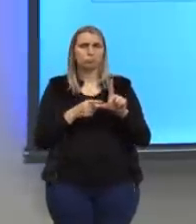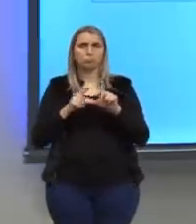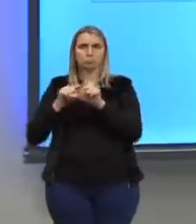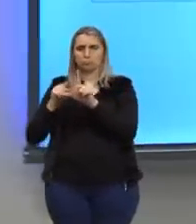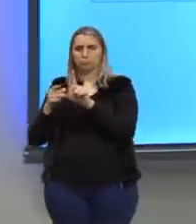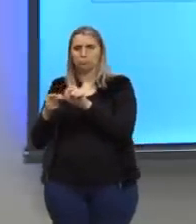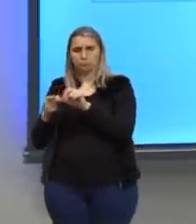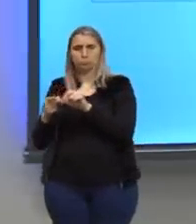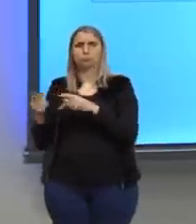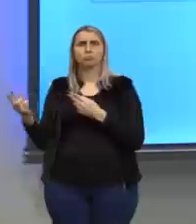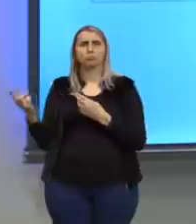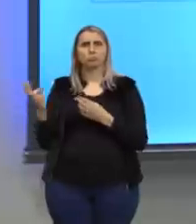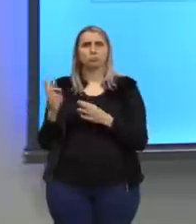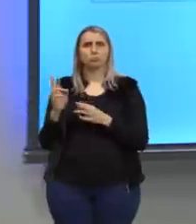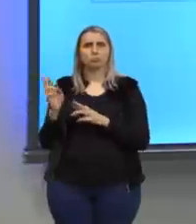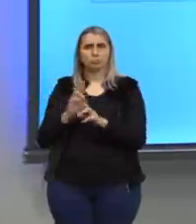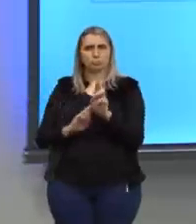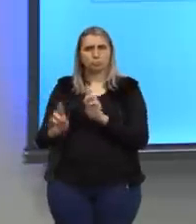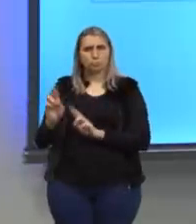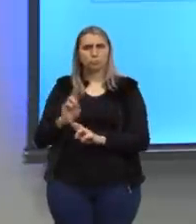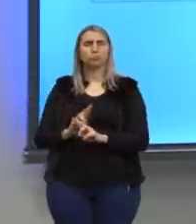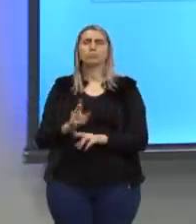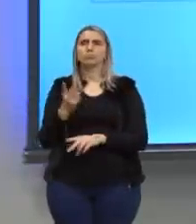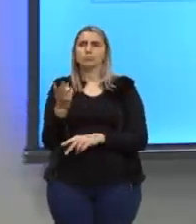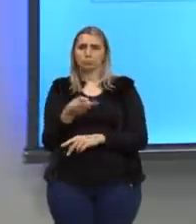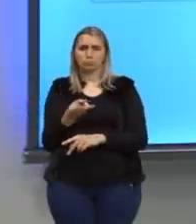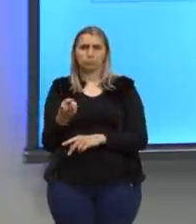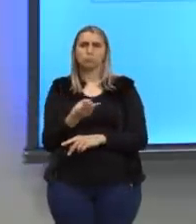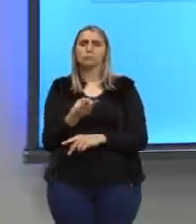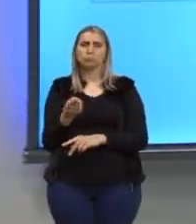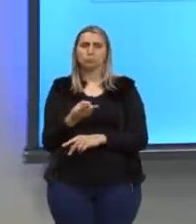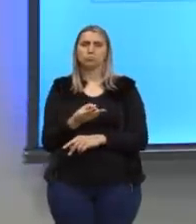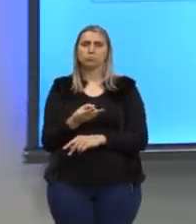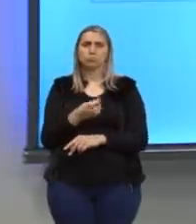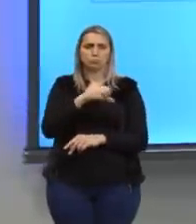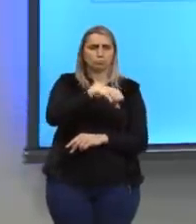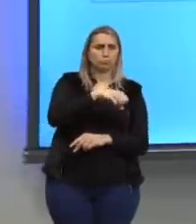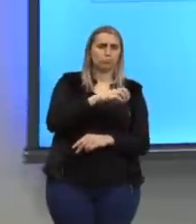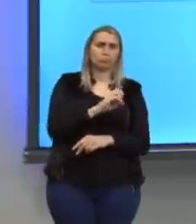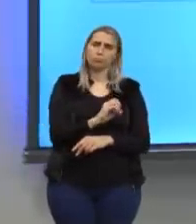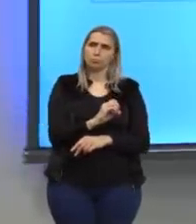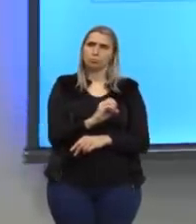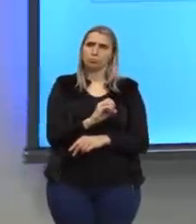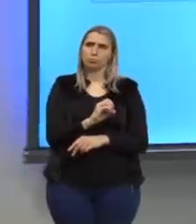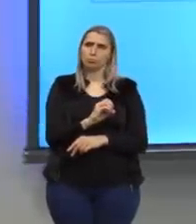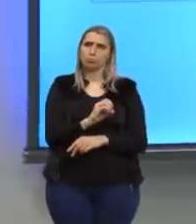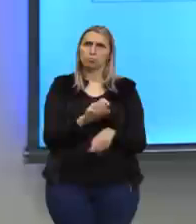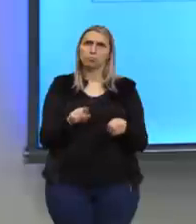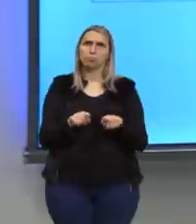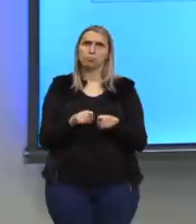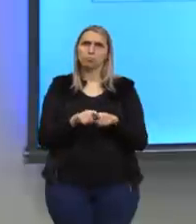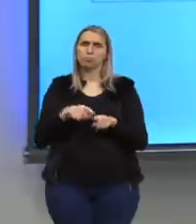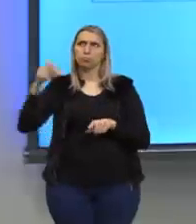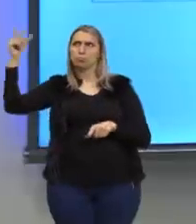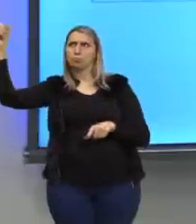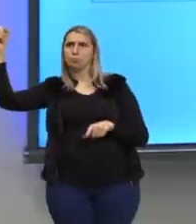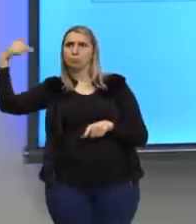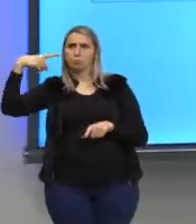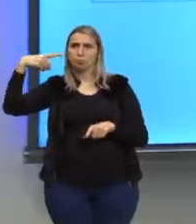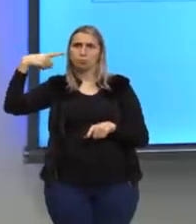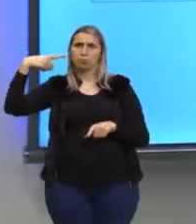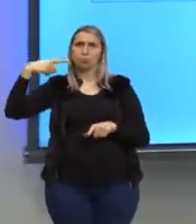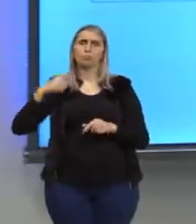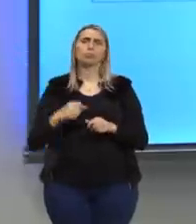são correspondentes, ou seja, são correspondentes e congruentes. O de 90 e o da incidência dos raios solares.